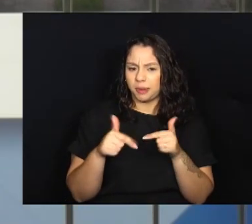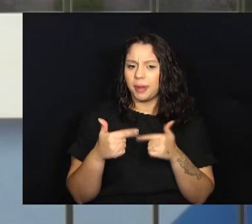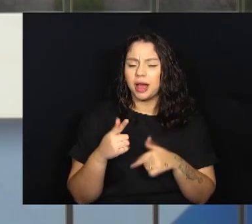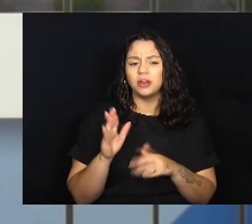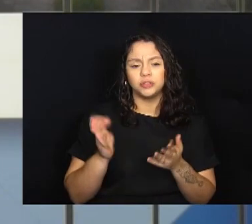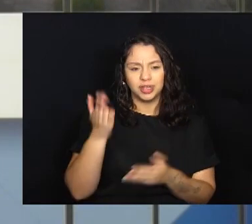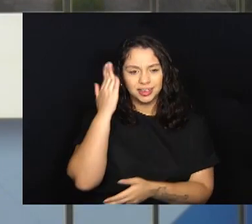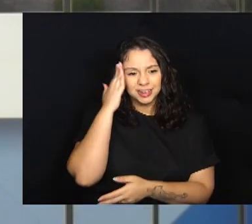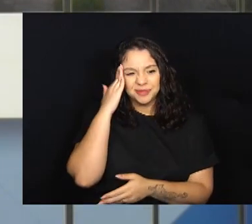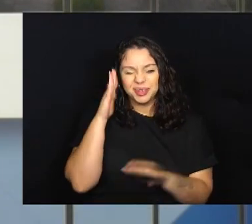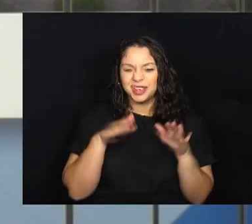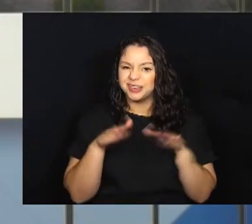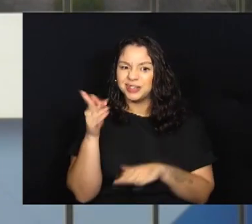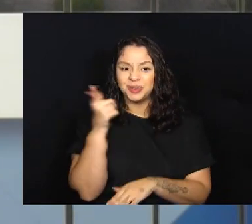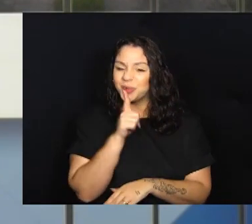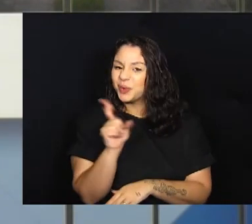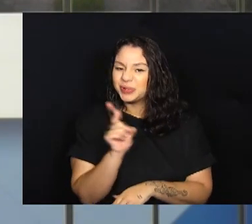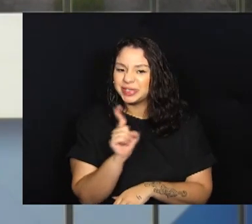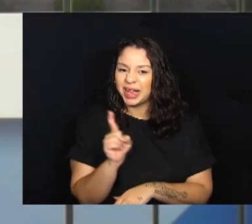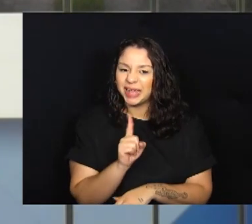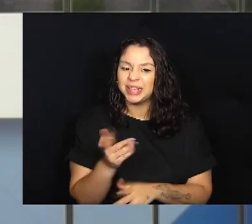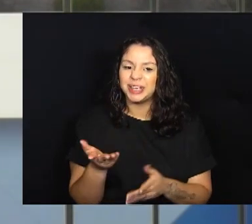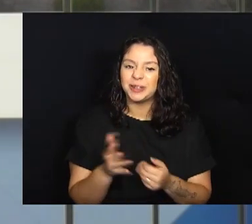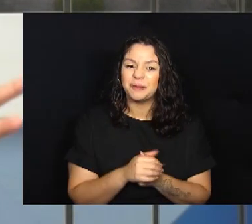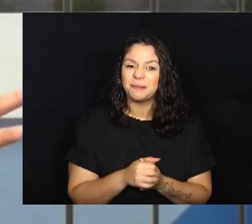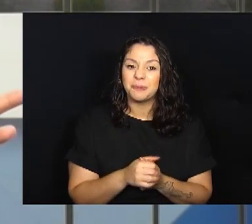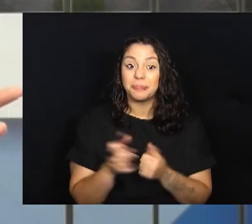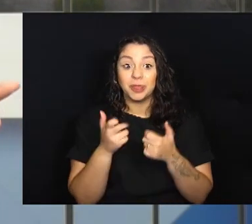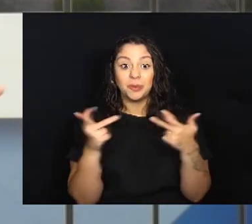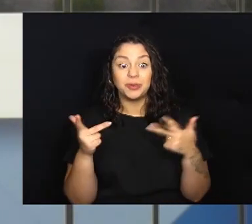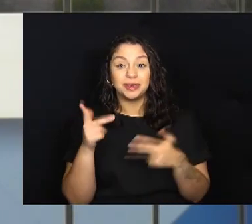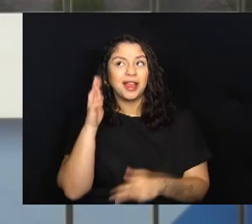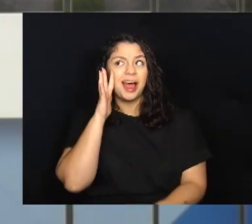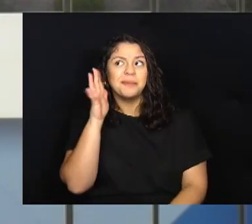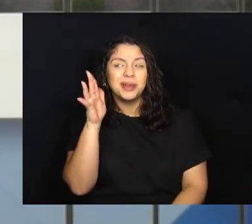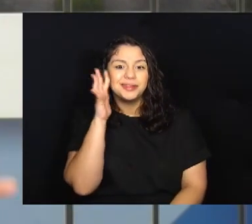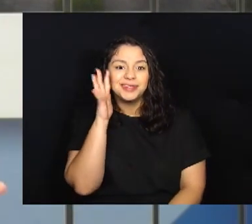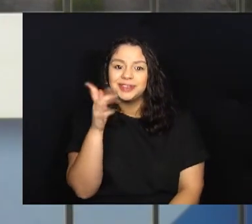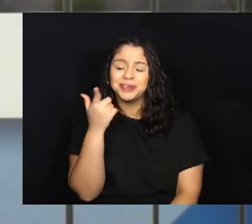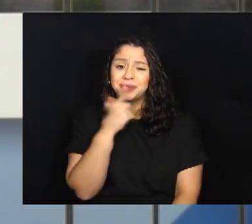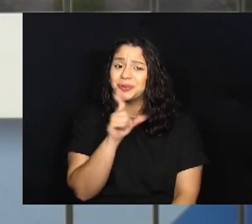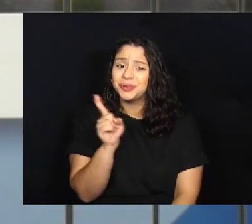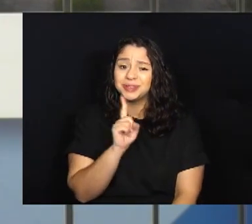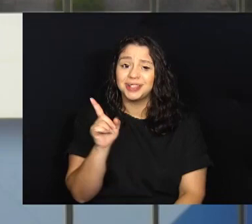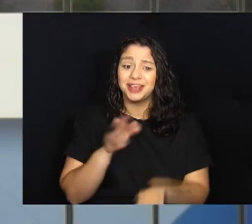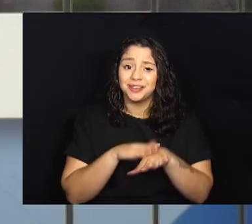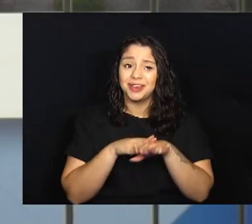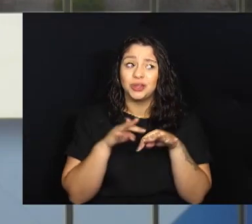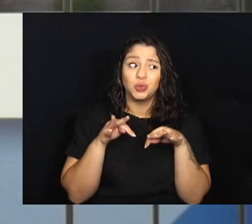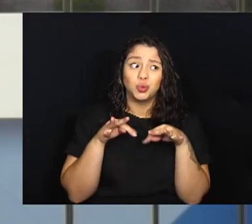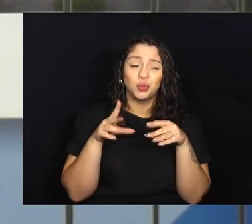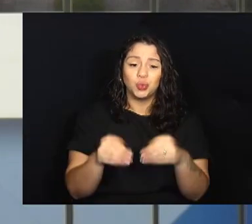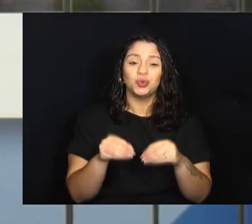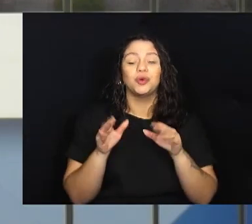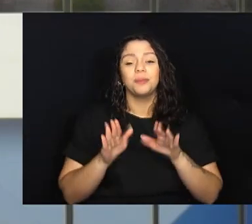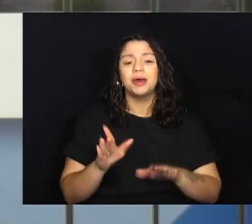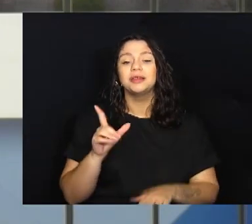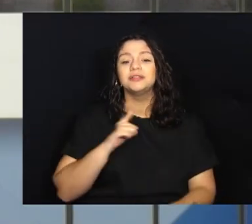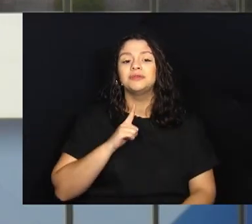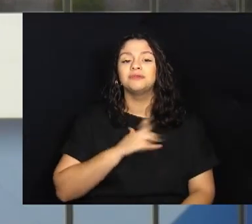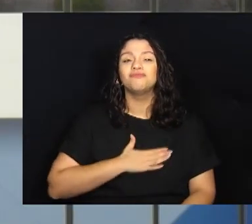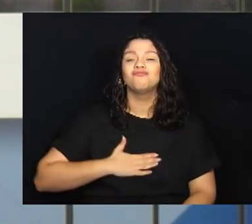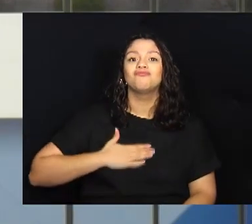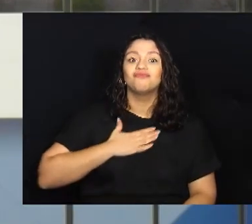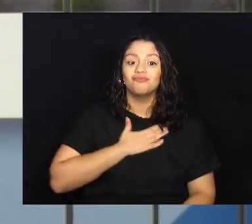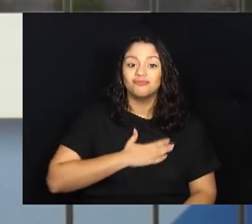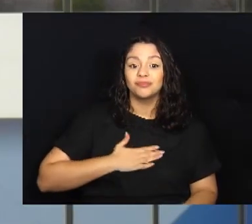que às vezes a gente não consegue, o que a gente imagina, a gente não consegue alcançar tudo, mas eu acho que foi muito satisfatório, porque